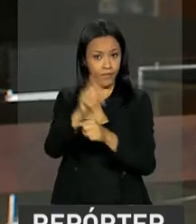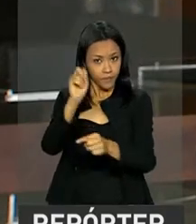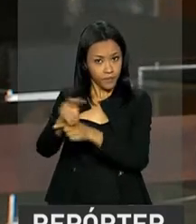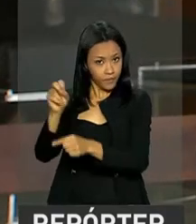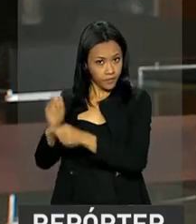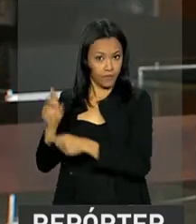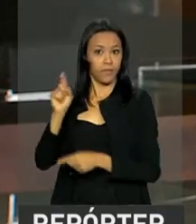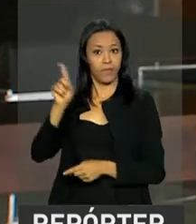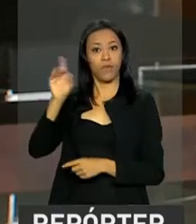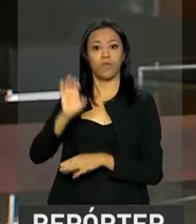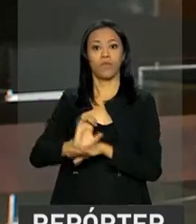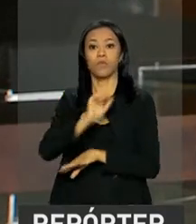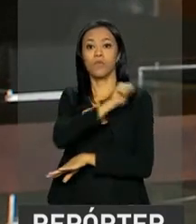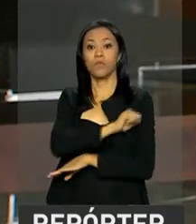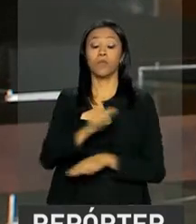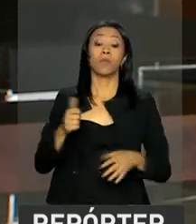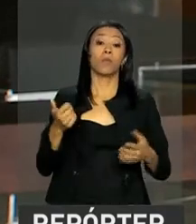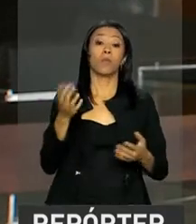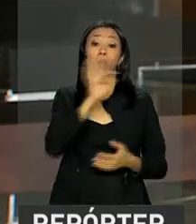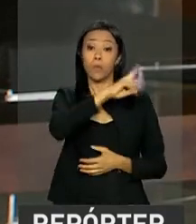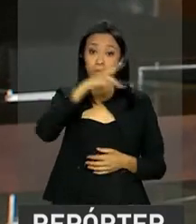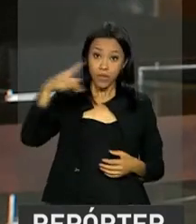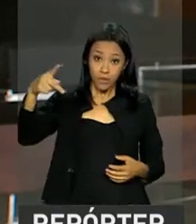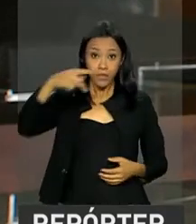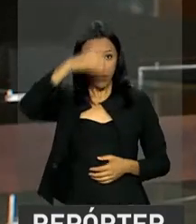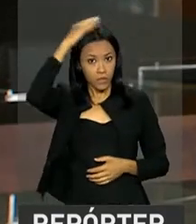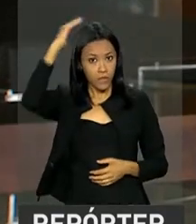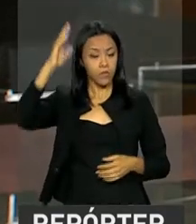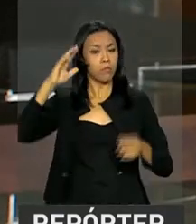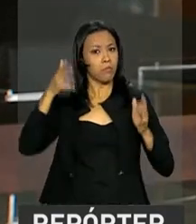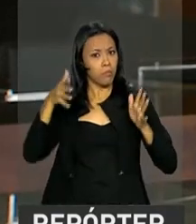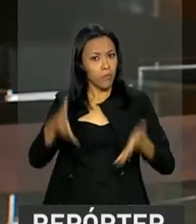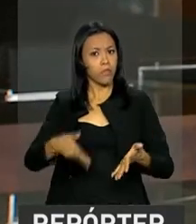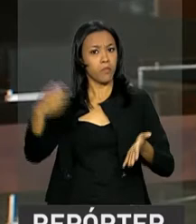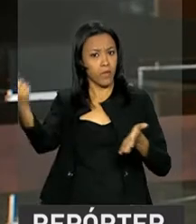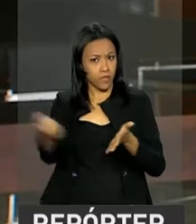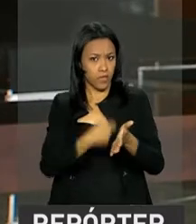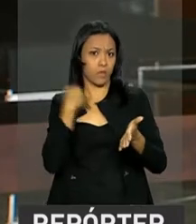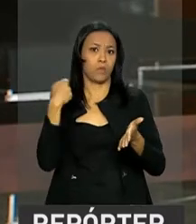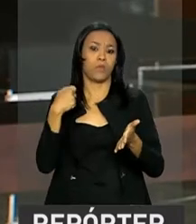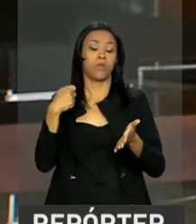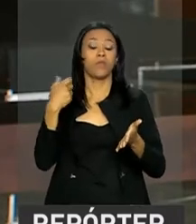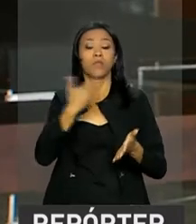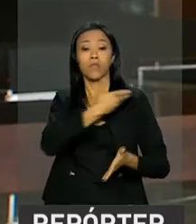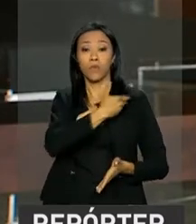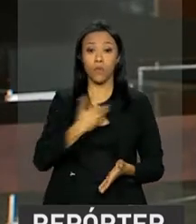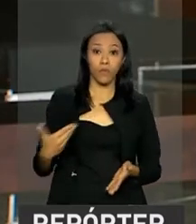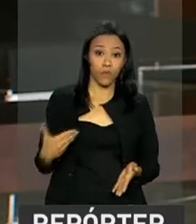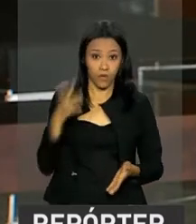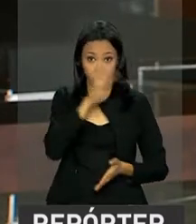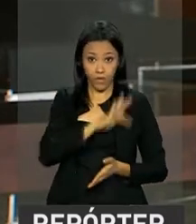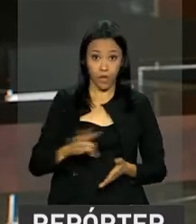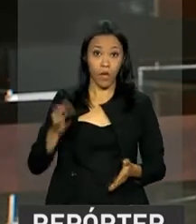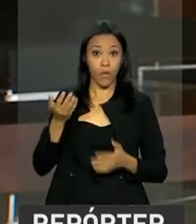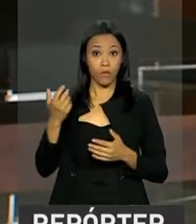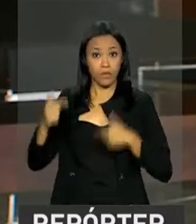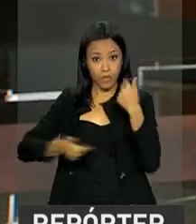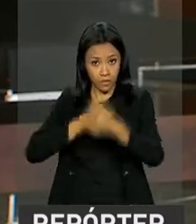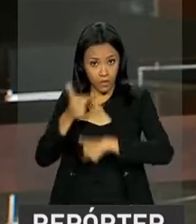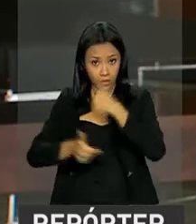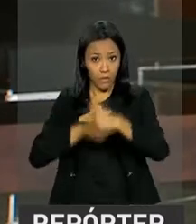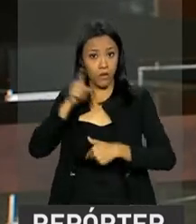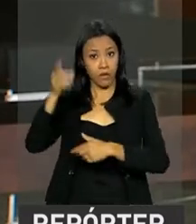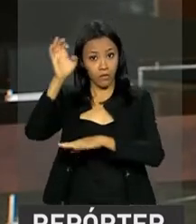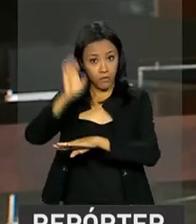Janeiro. O presidente Michel Temer participou da assinatura desse acordo e destacou que o governo federal atua para reduzir a violência e também